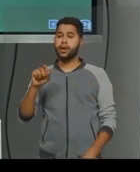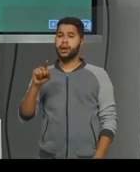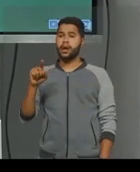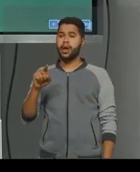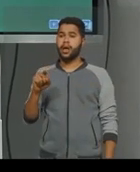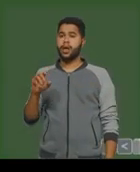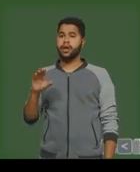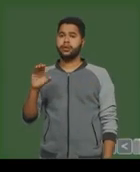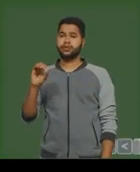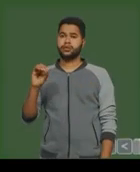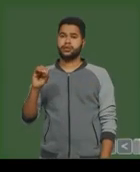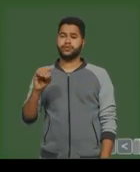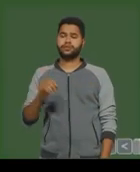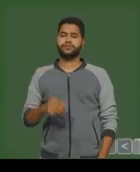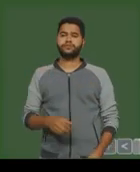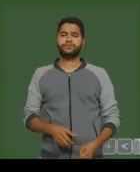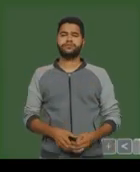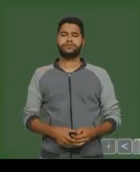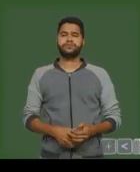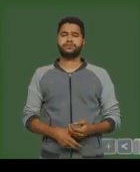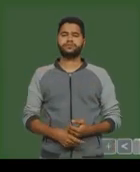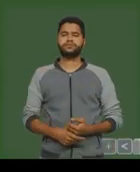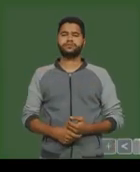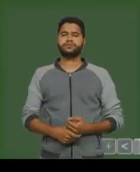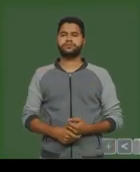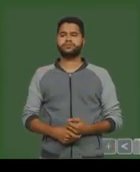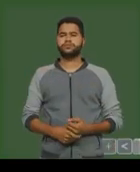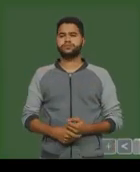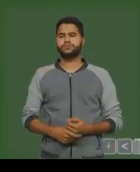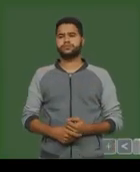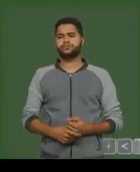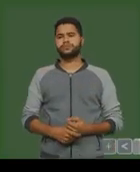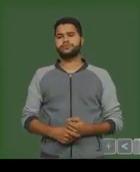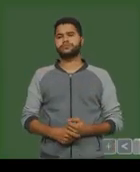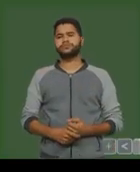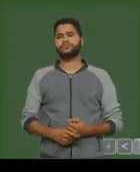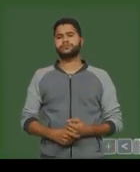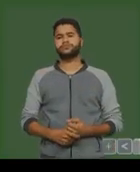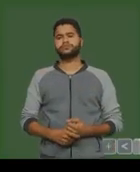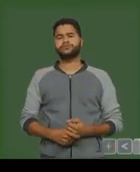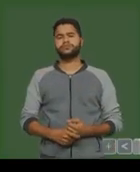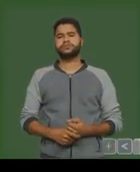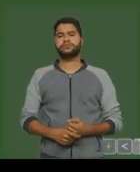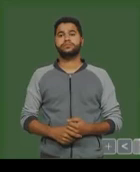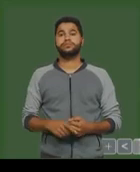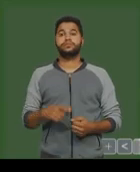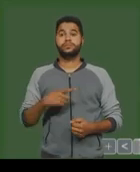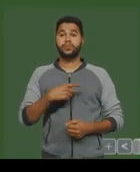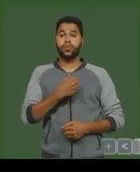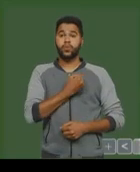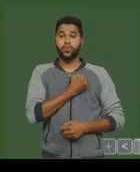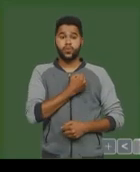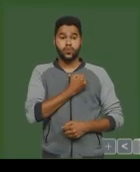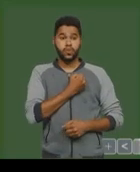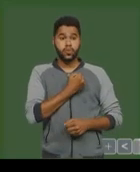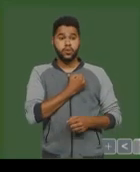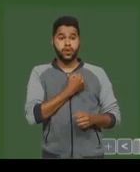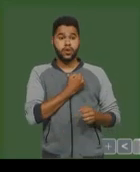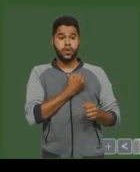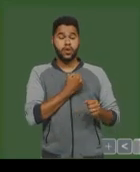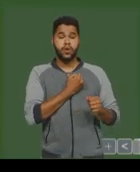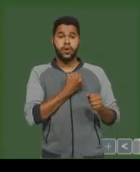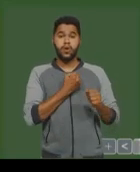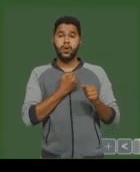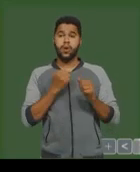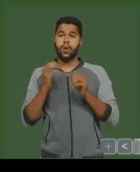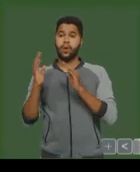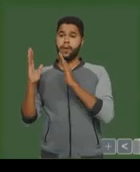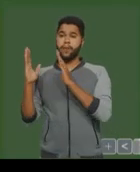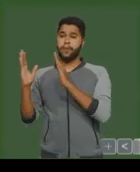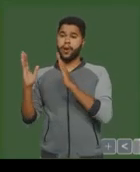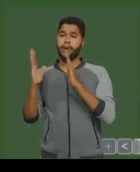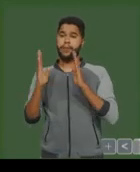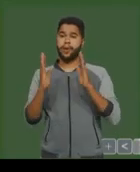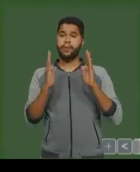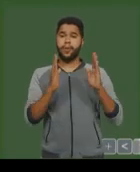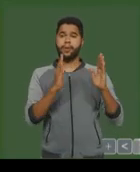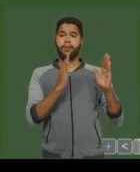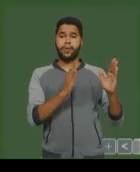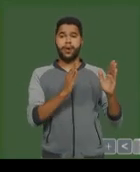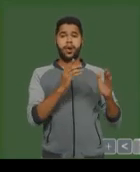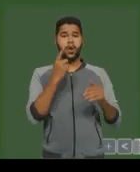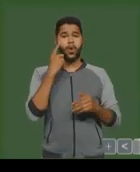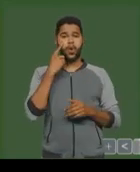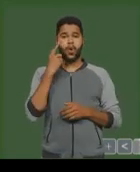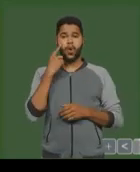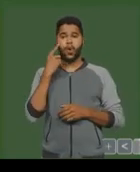um quociente igual a outro quociente. E aí você vai colocar os números na ordem que foi dada. Olha lá, ó. 1,